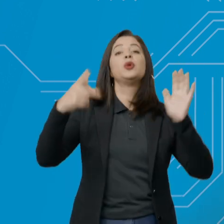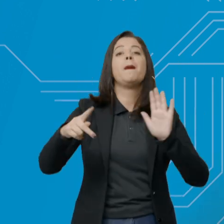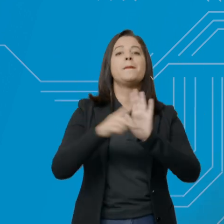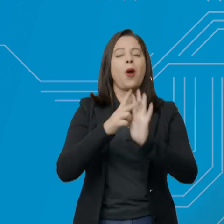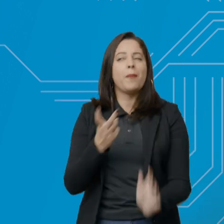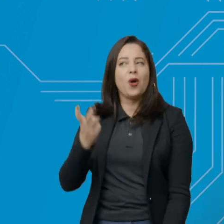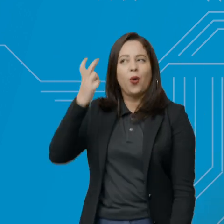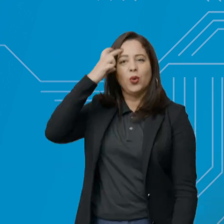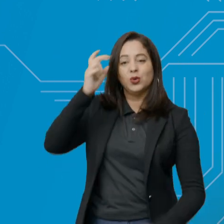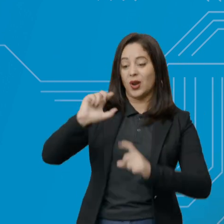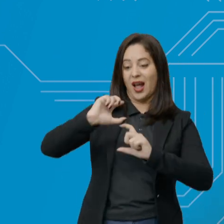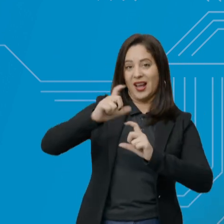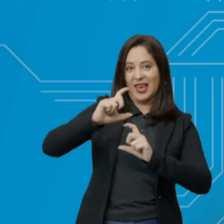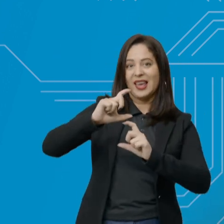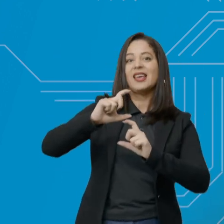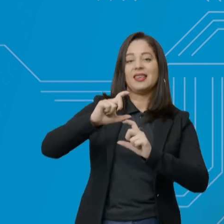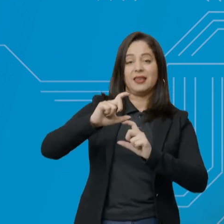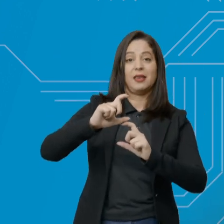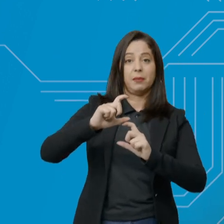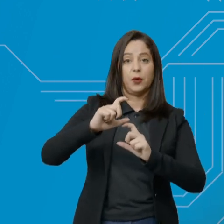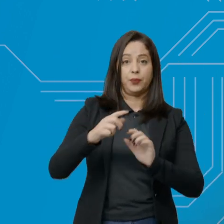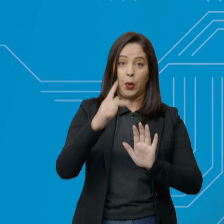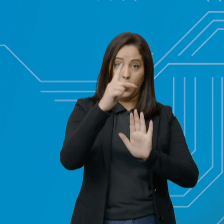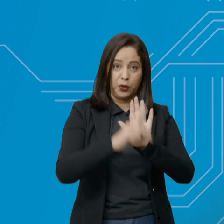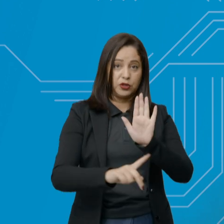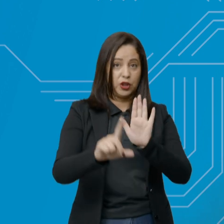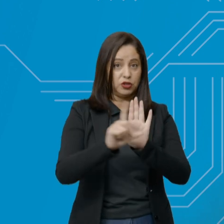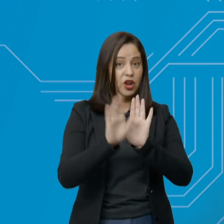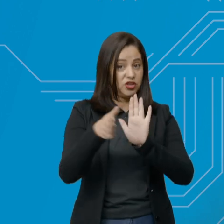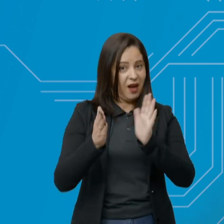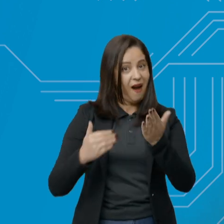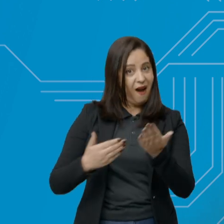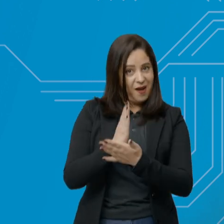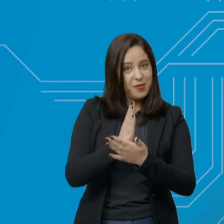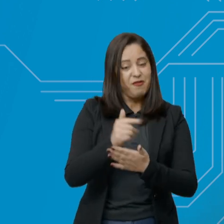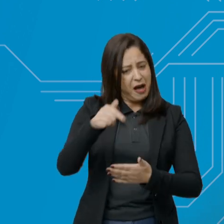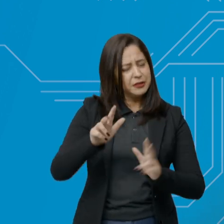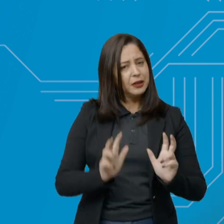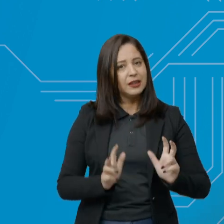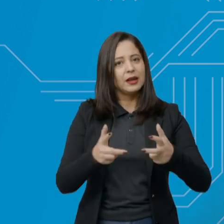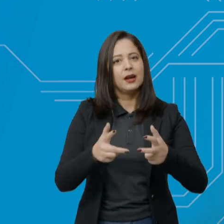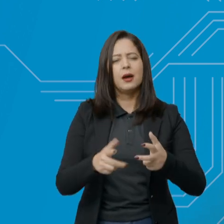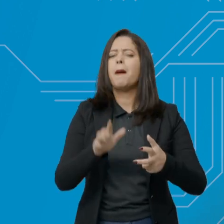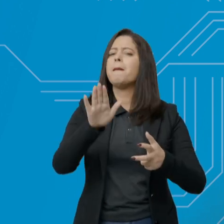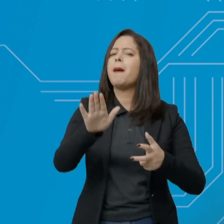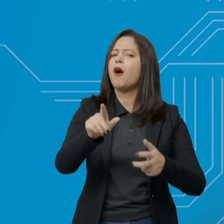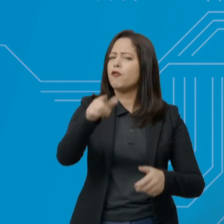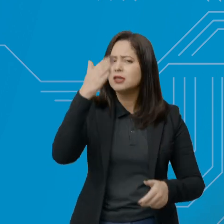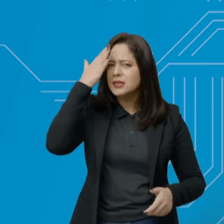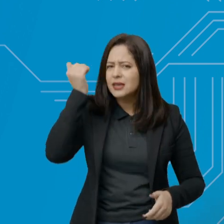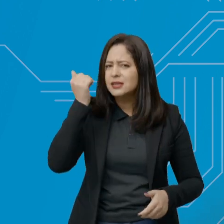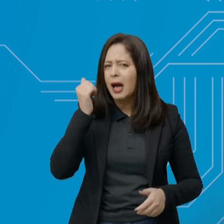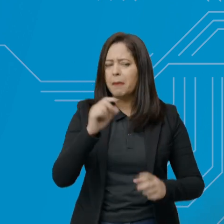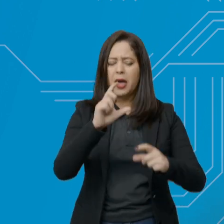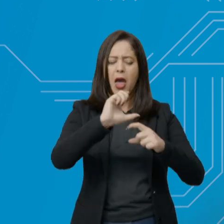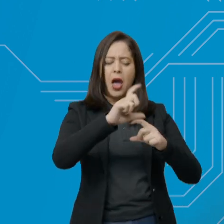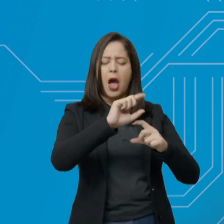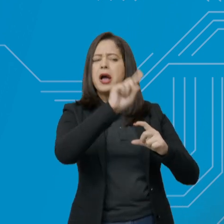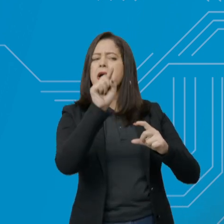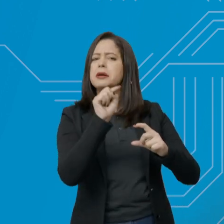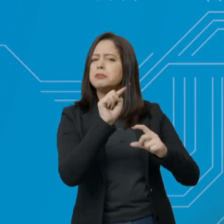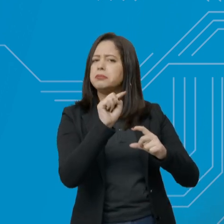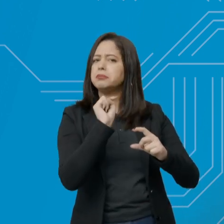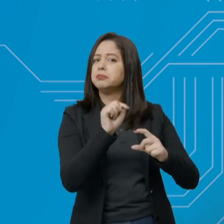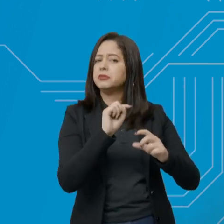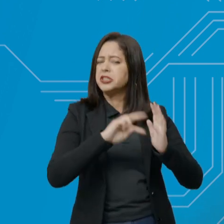Dia Municipal da Cultura Geek, instituída através de um projeto de lei aprovado aqui na Câmara. Mas você sabe o que é ser